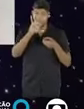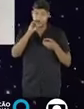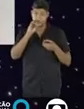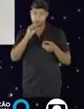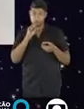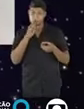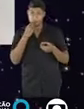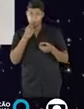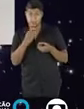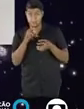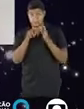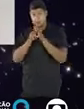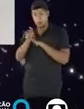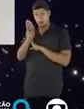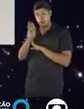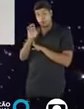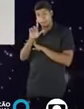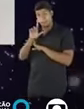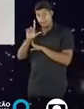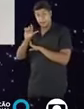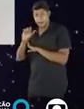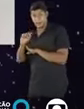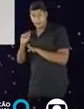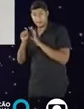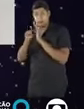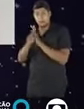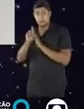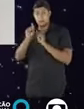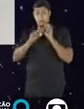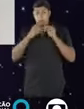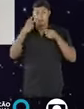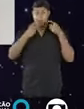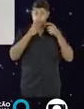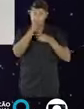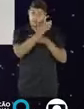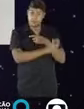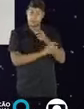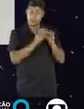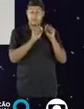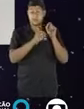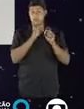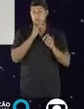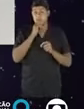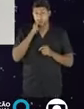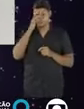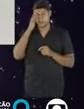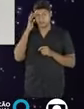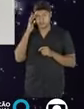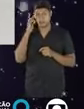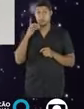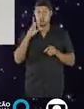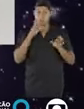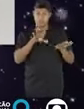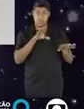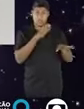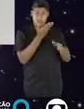perguntar para a Bela o seguinte, o quão preocupante é para você, por exemplo, que é uma pessoa que tem